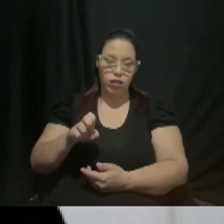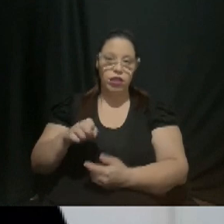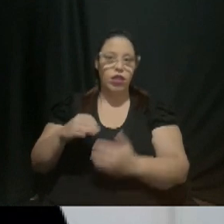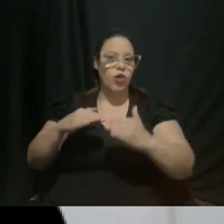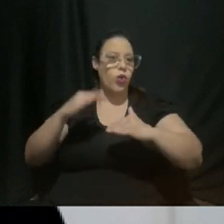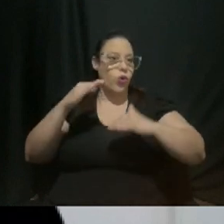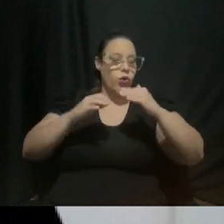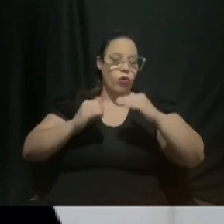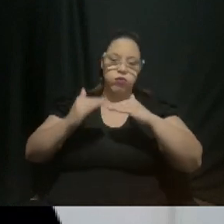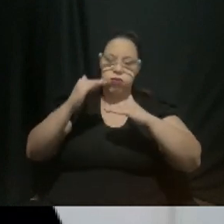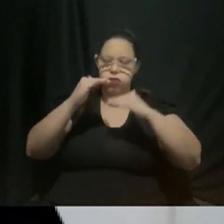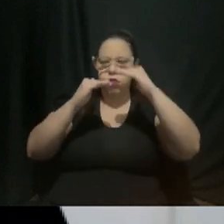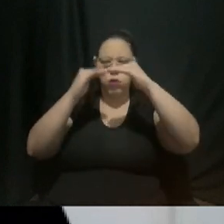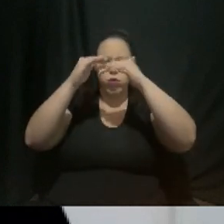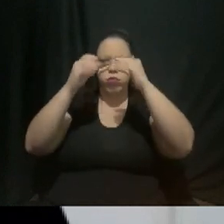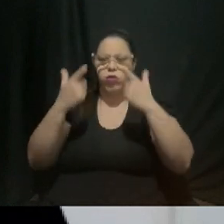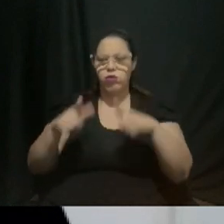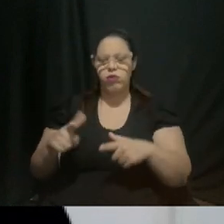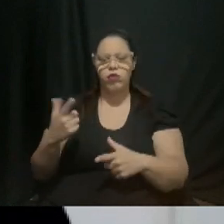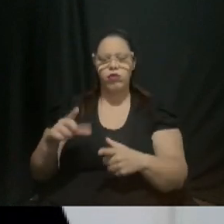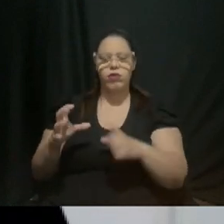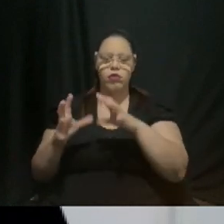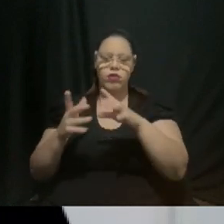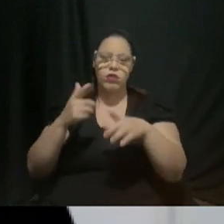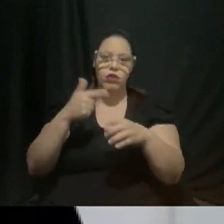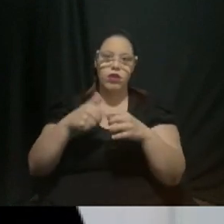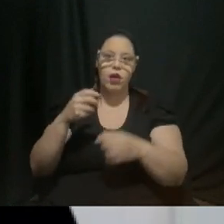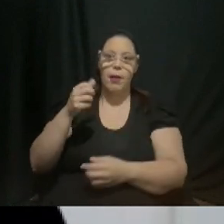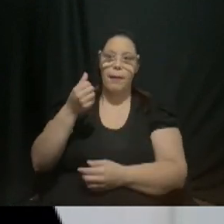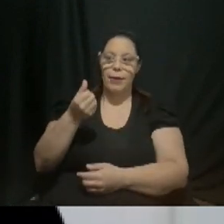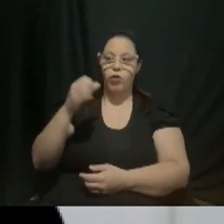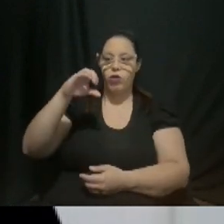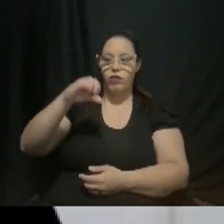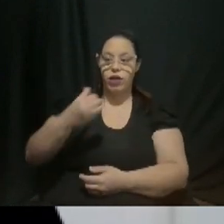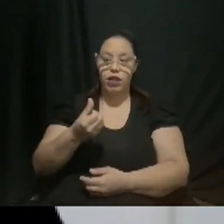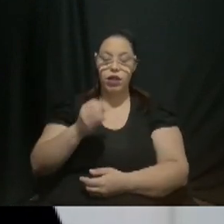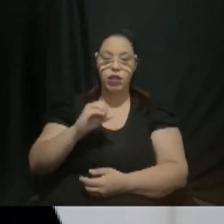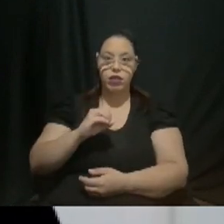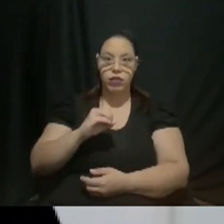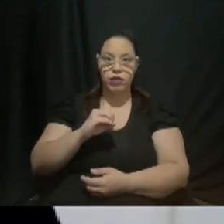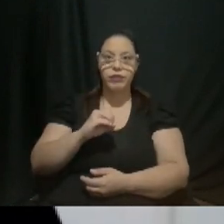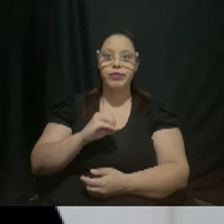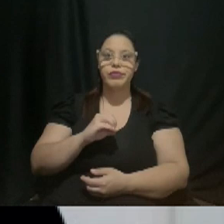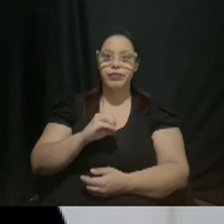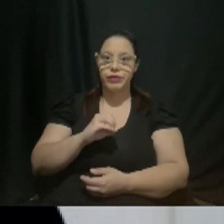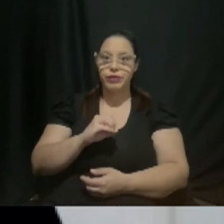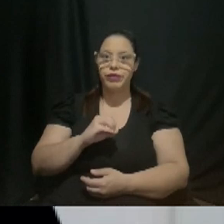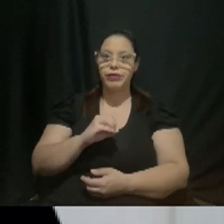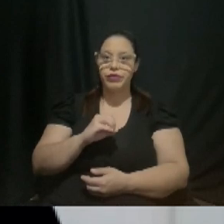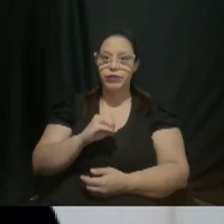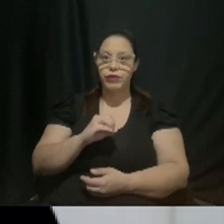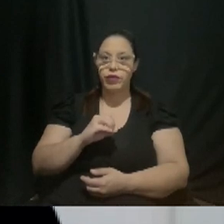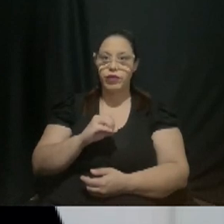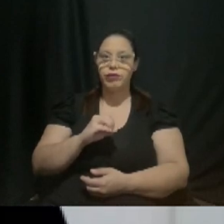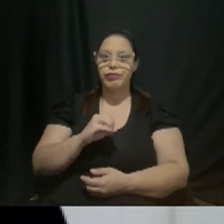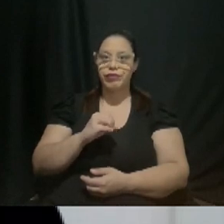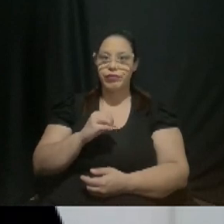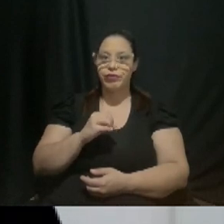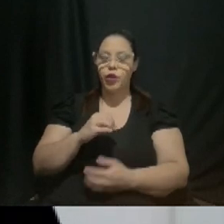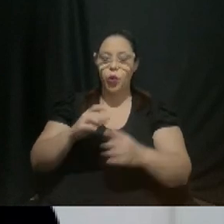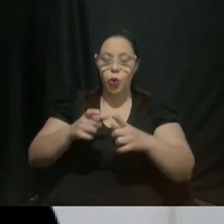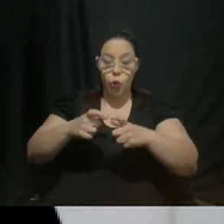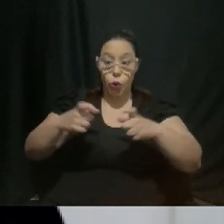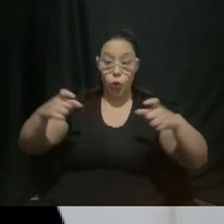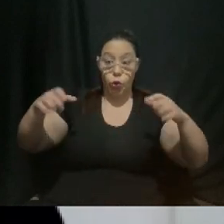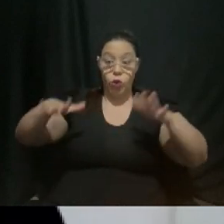já está desde 1960, né? Quando teve um grande terremoto lá, Valdívia, né? Do grande terremoto assim, que matou milhares de